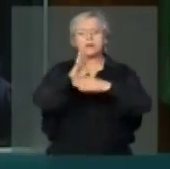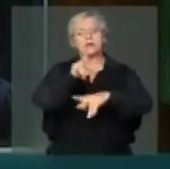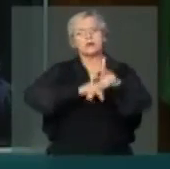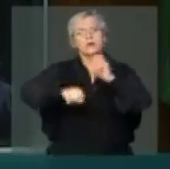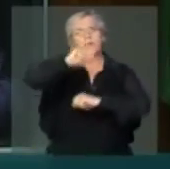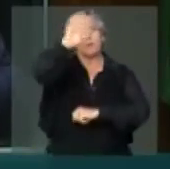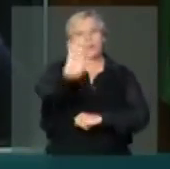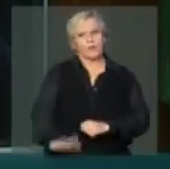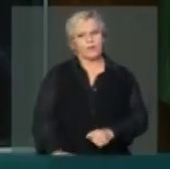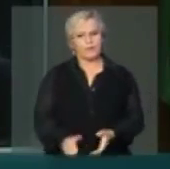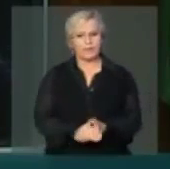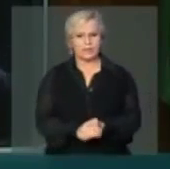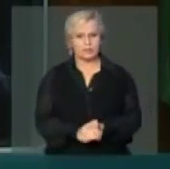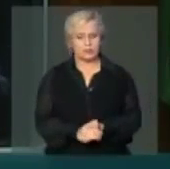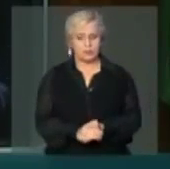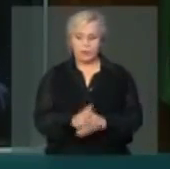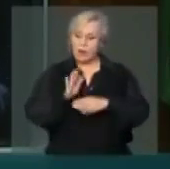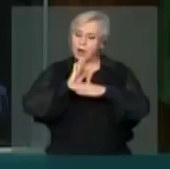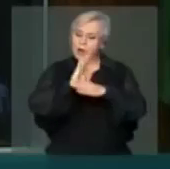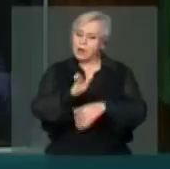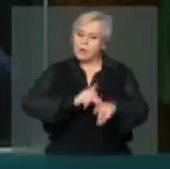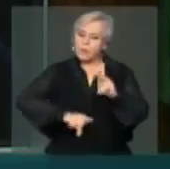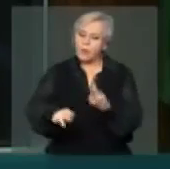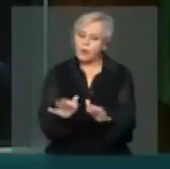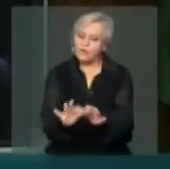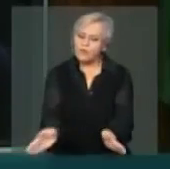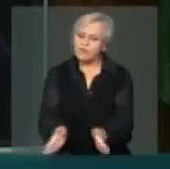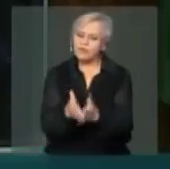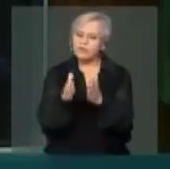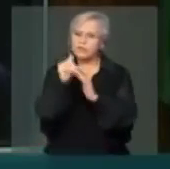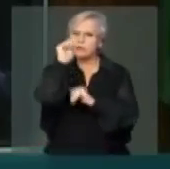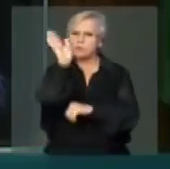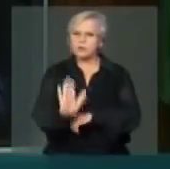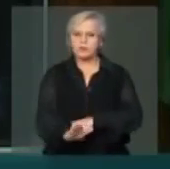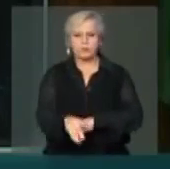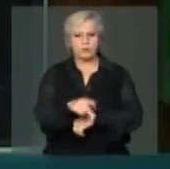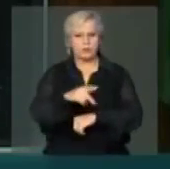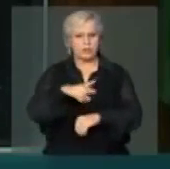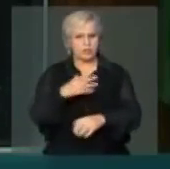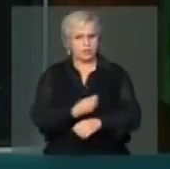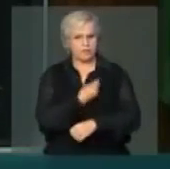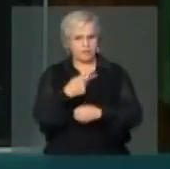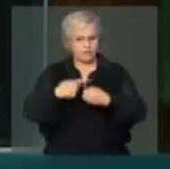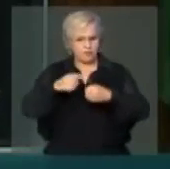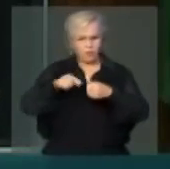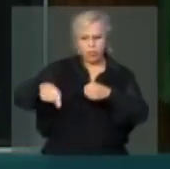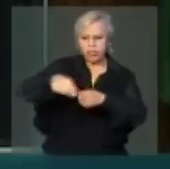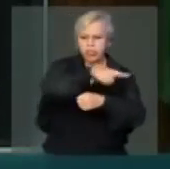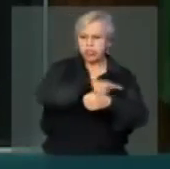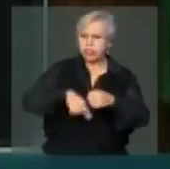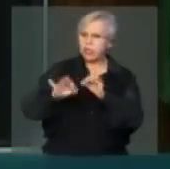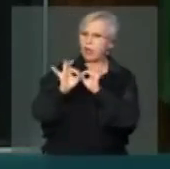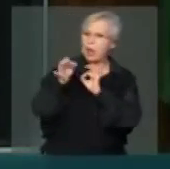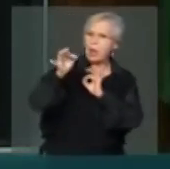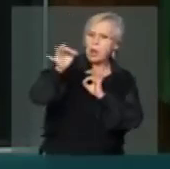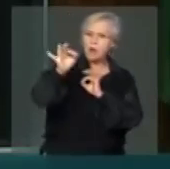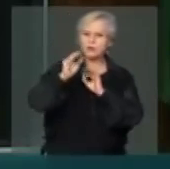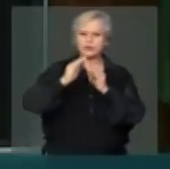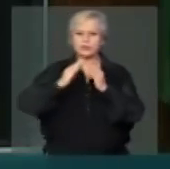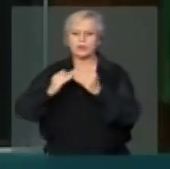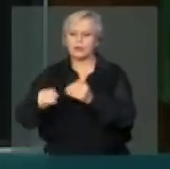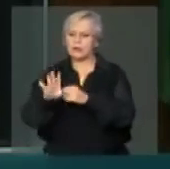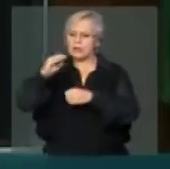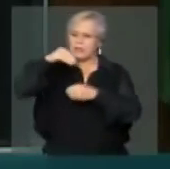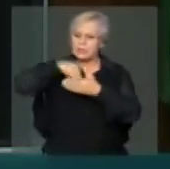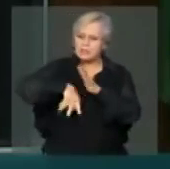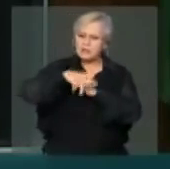povo brasileiro, aos mais humildes brasileiros que vivem nas periferias das grandes cidades, que vivem no interior desse